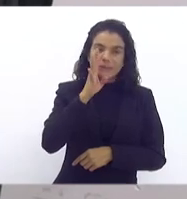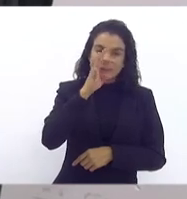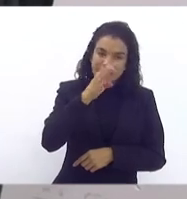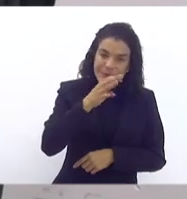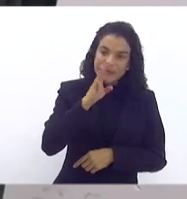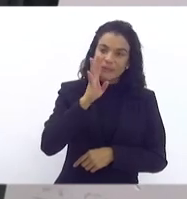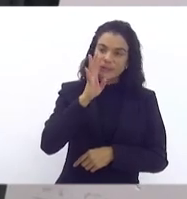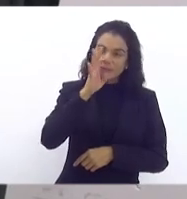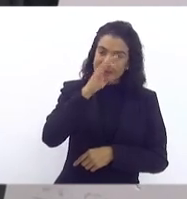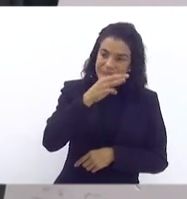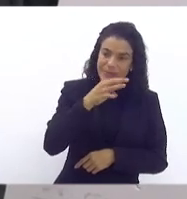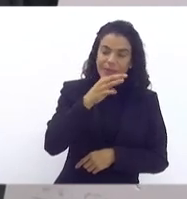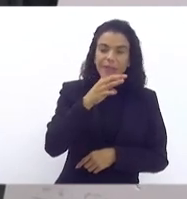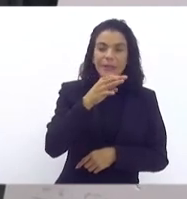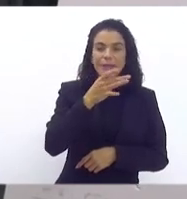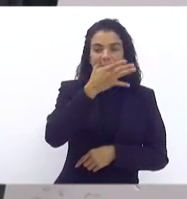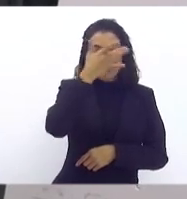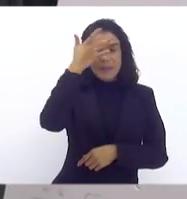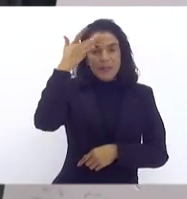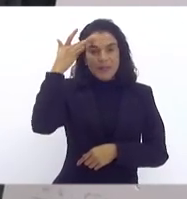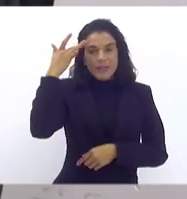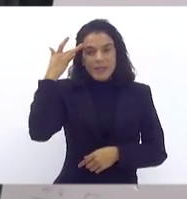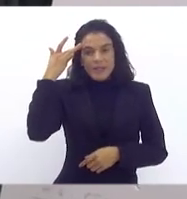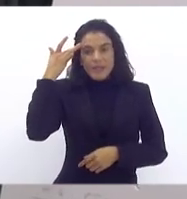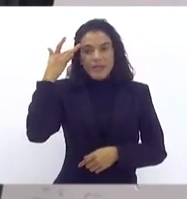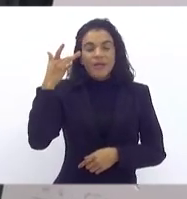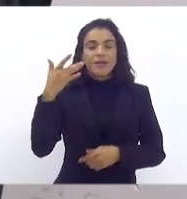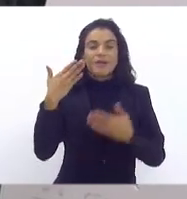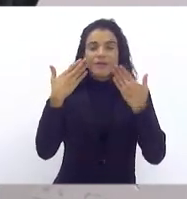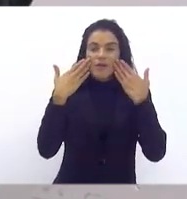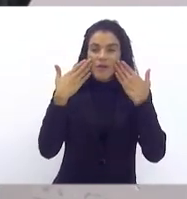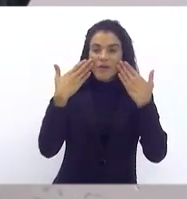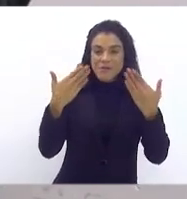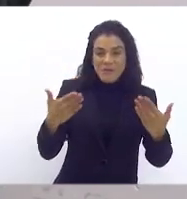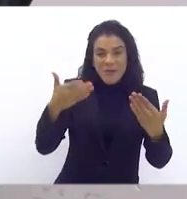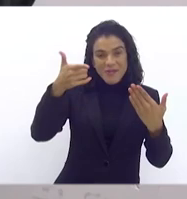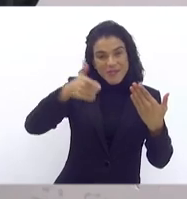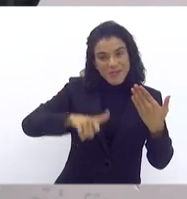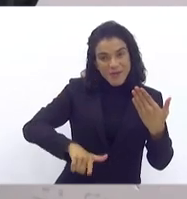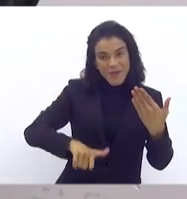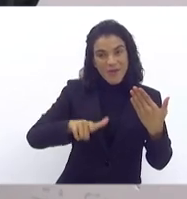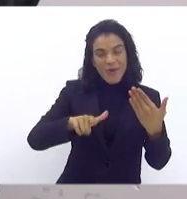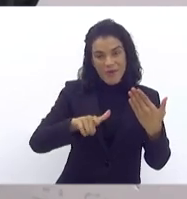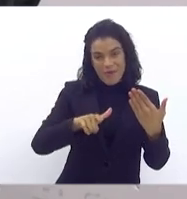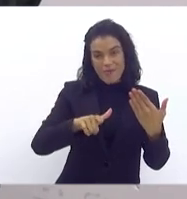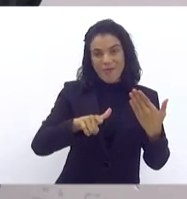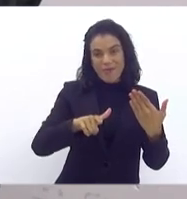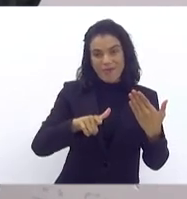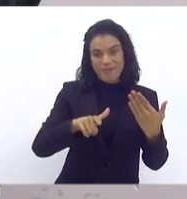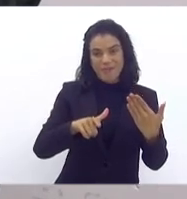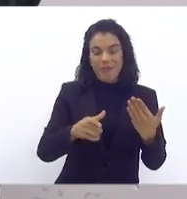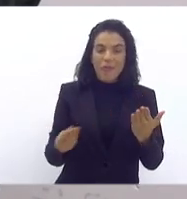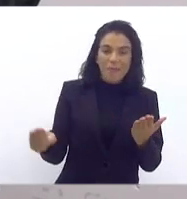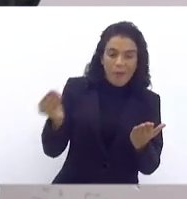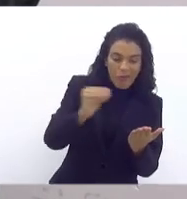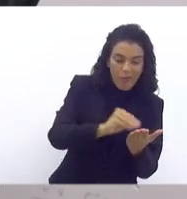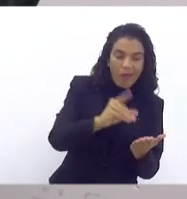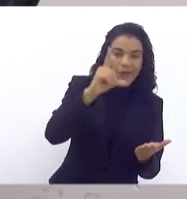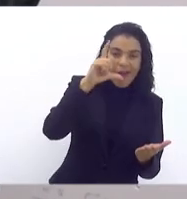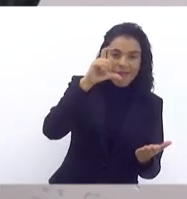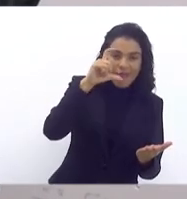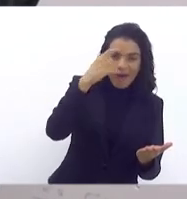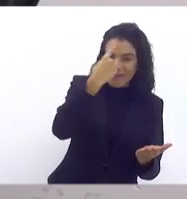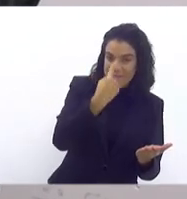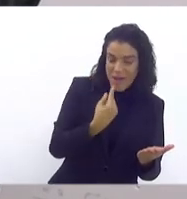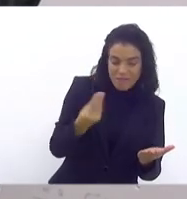vezes com pessoas que foram expostas de novo a um reconhecimento então é muito